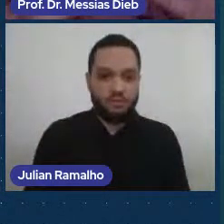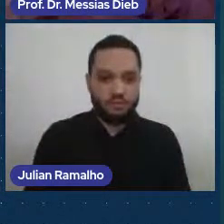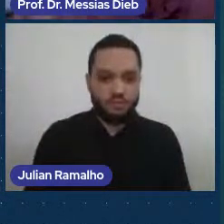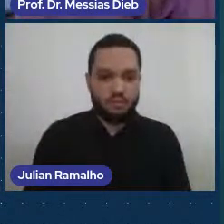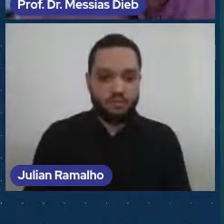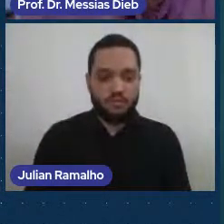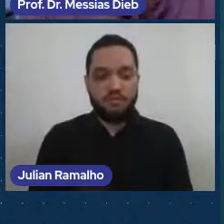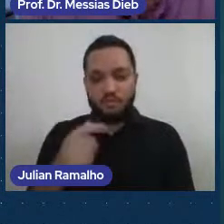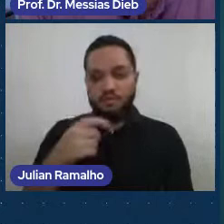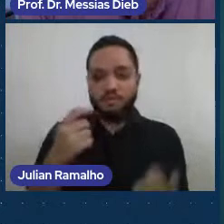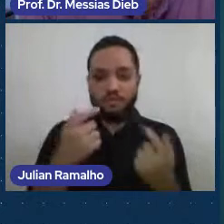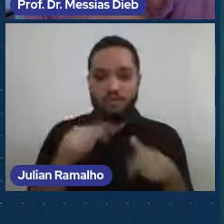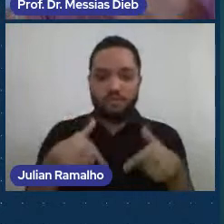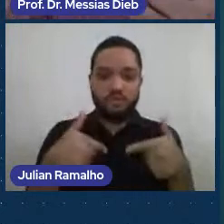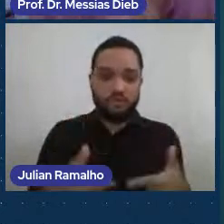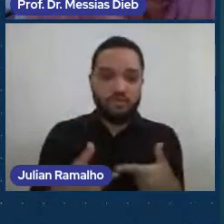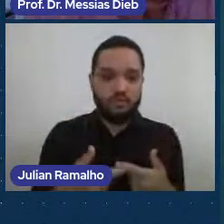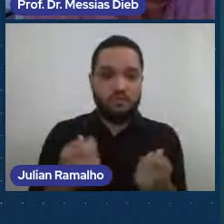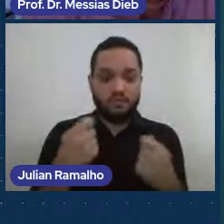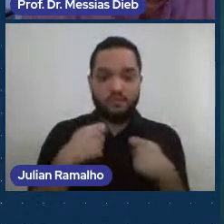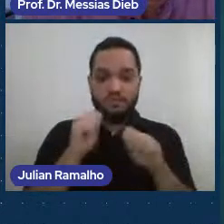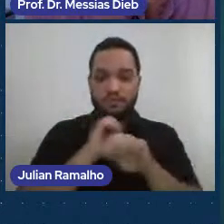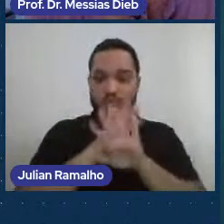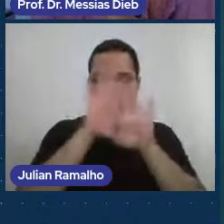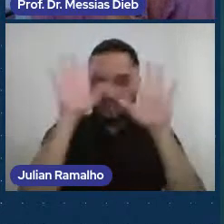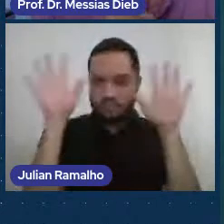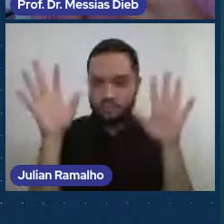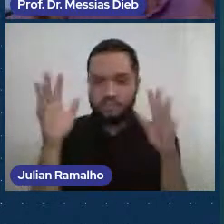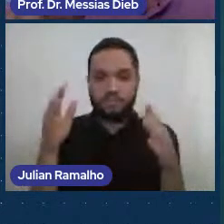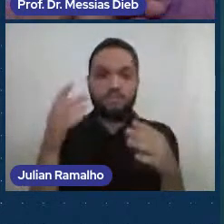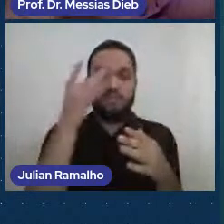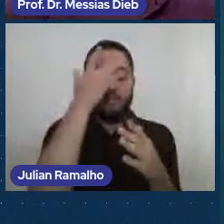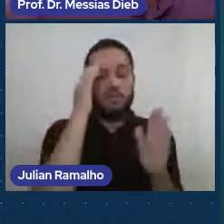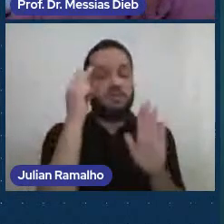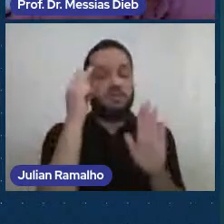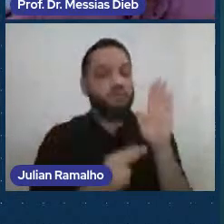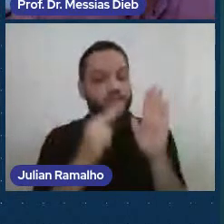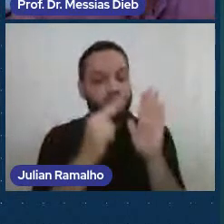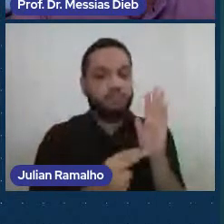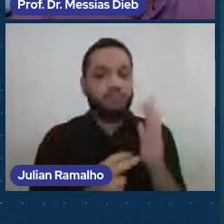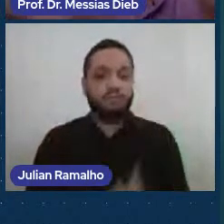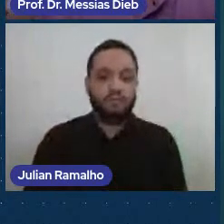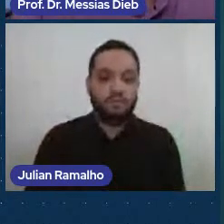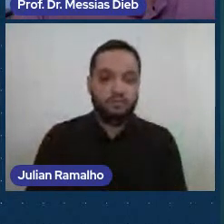Então, torna claro para mim, torna claro para o leitor e,